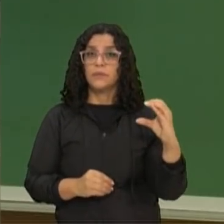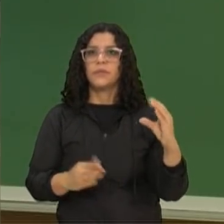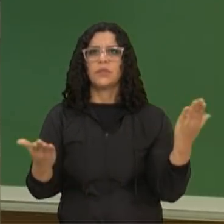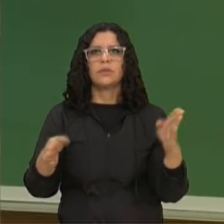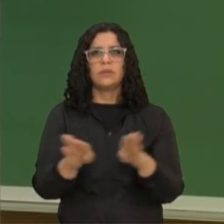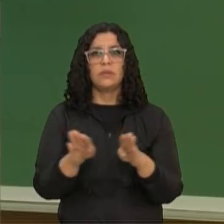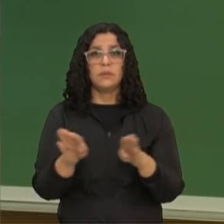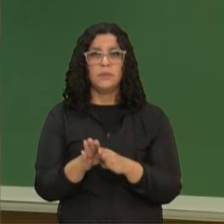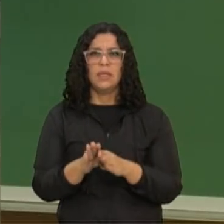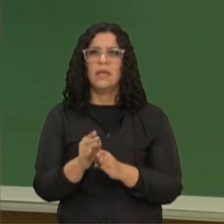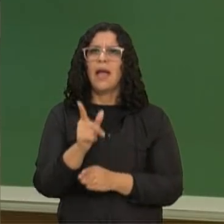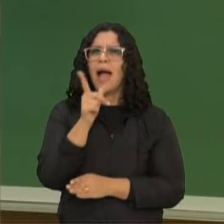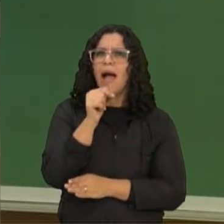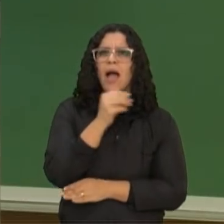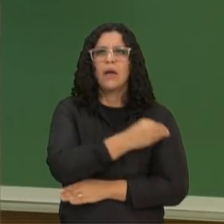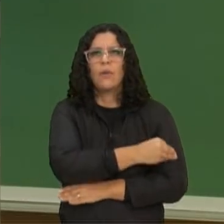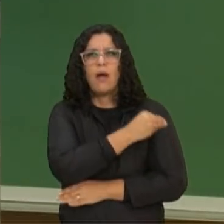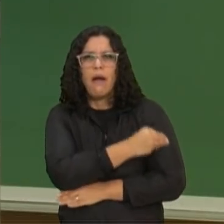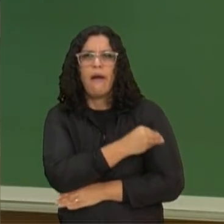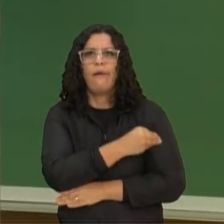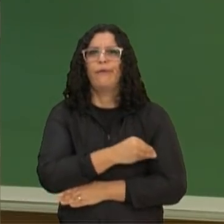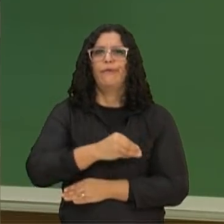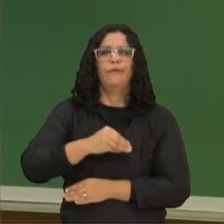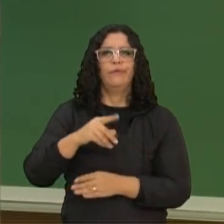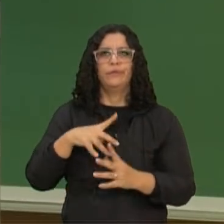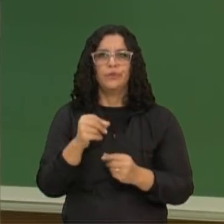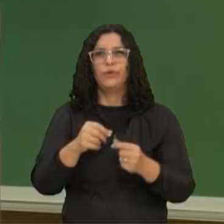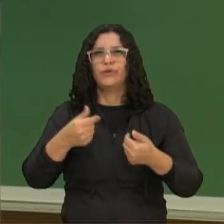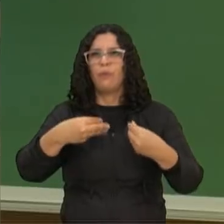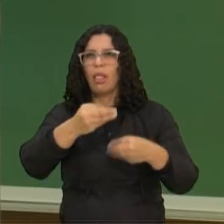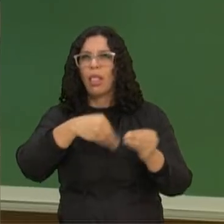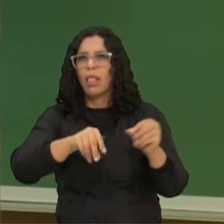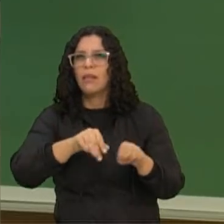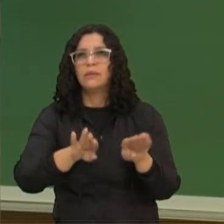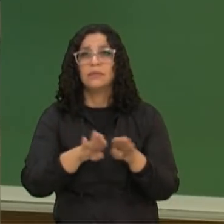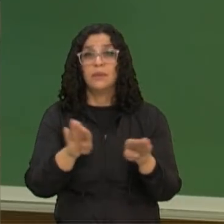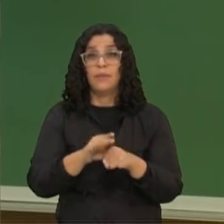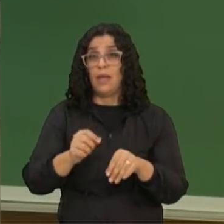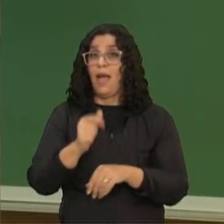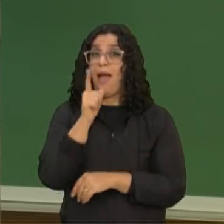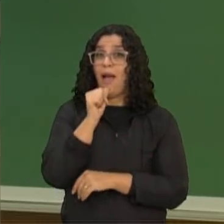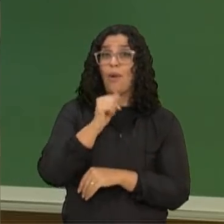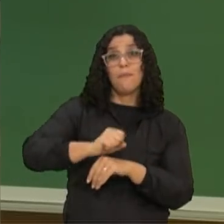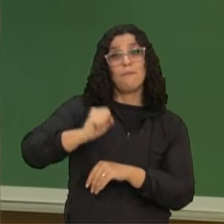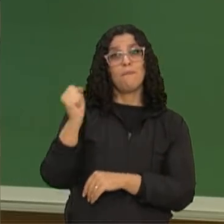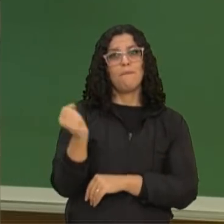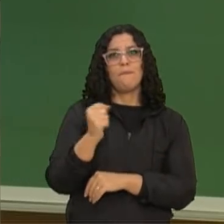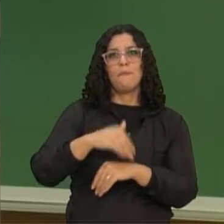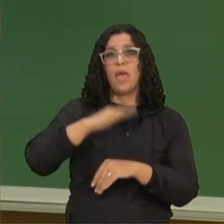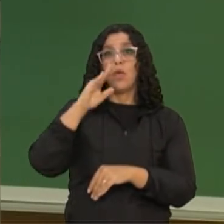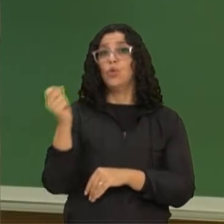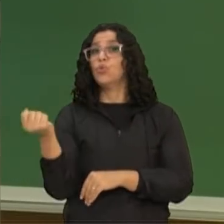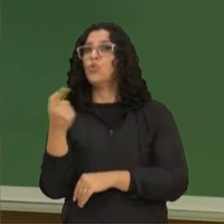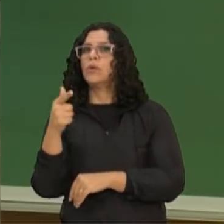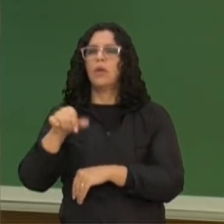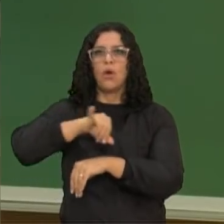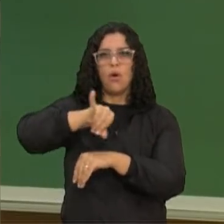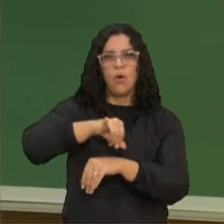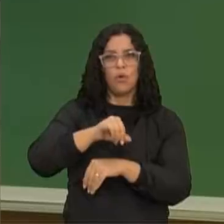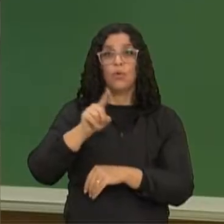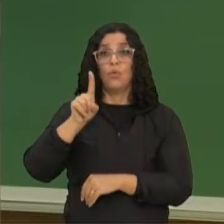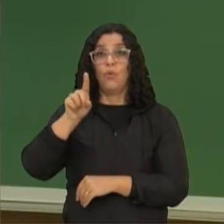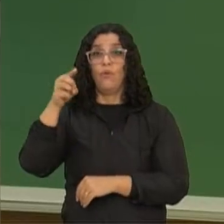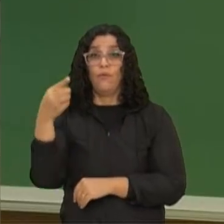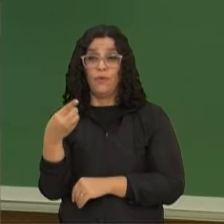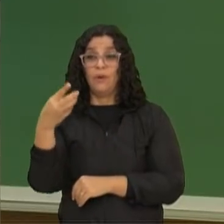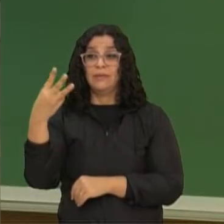Dentre os líquidos, a velocidade da luz é maior na água do que no óleo. Então vamos comparar a água, índice de refração